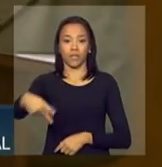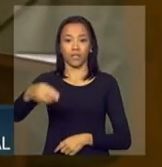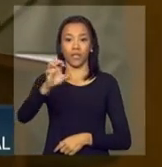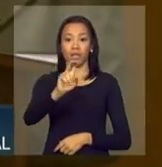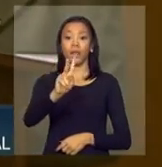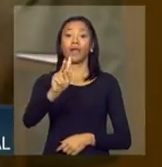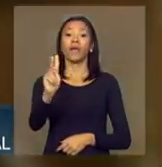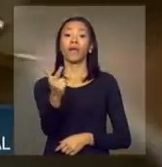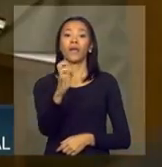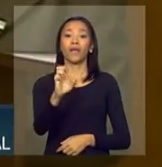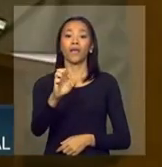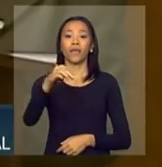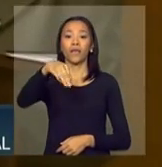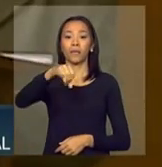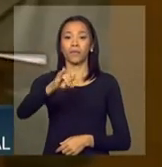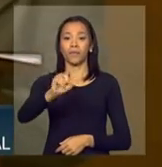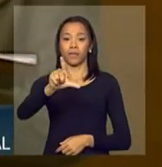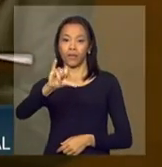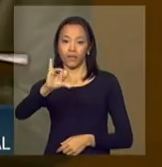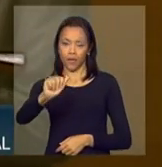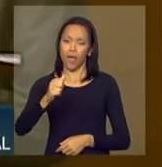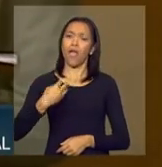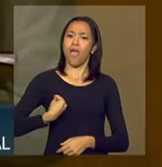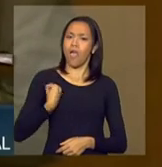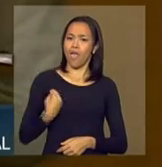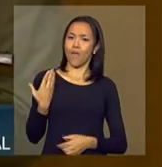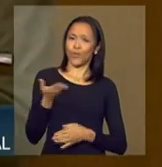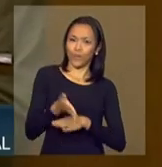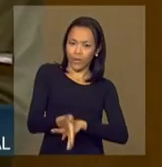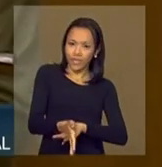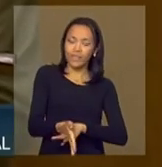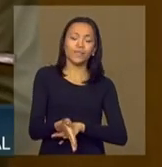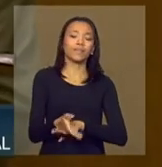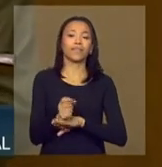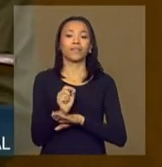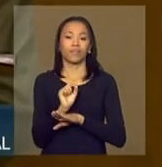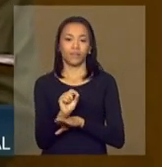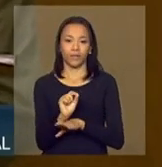E estou aqui, infelizmente, para